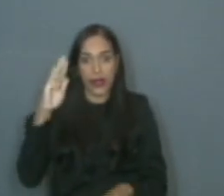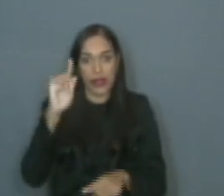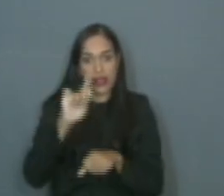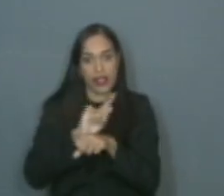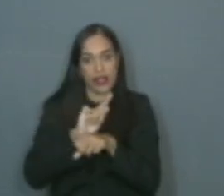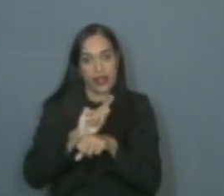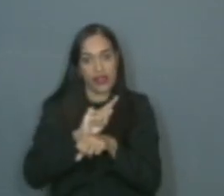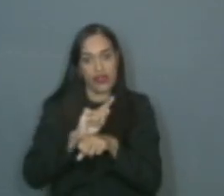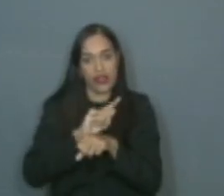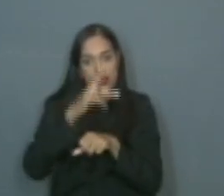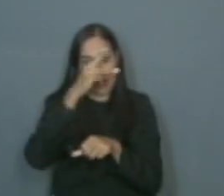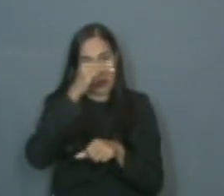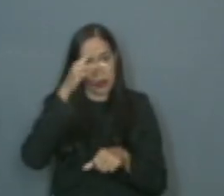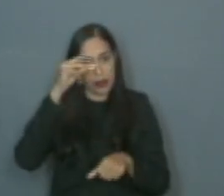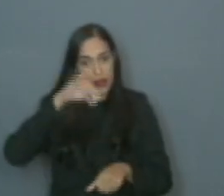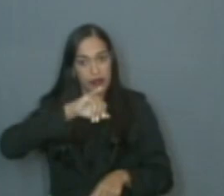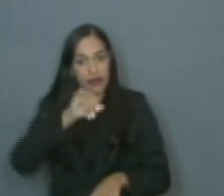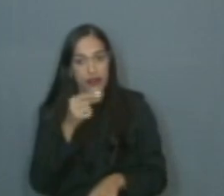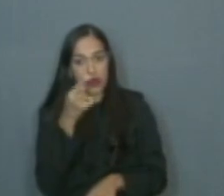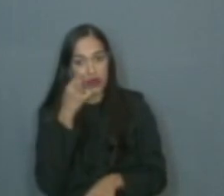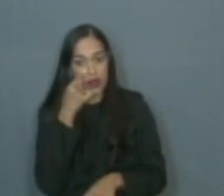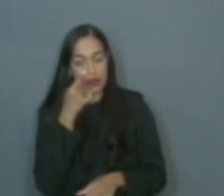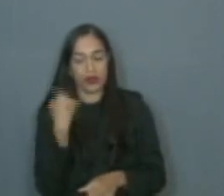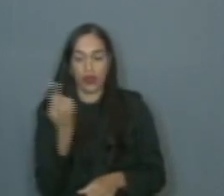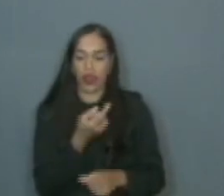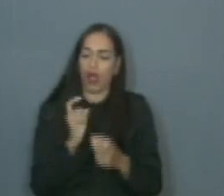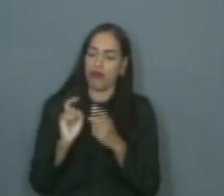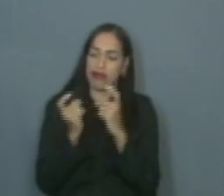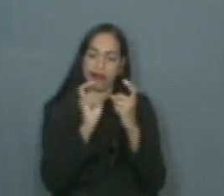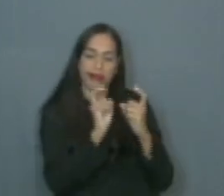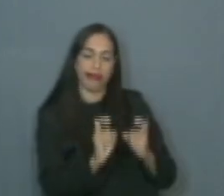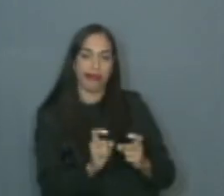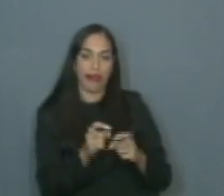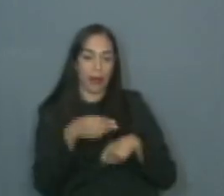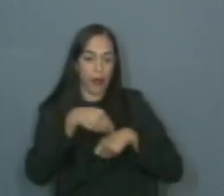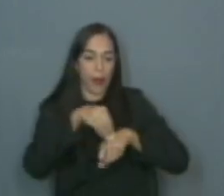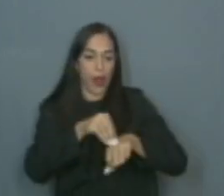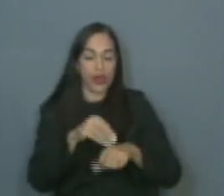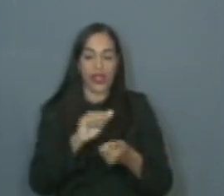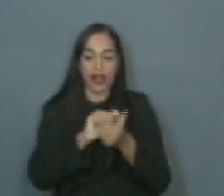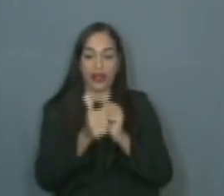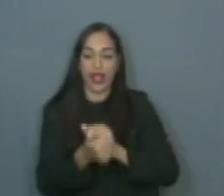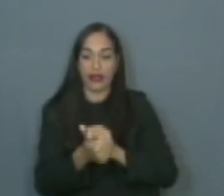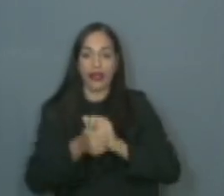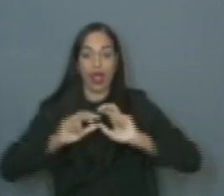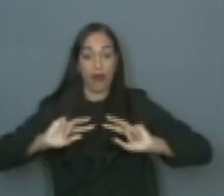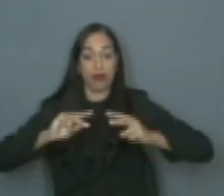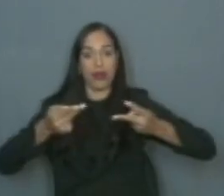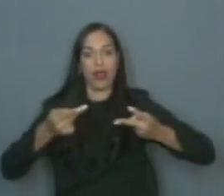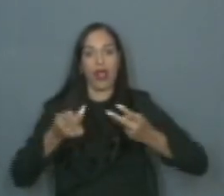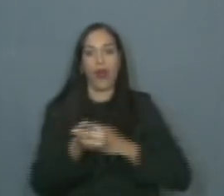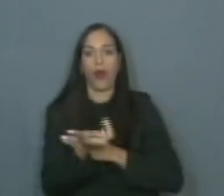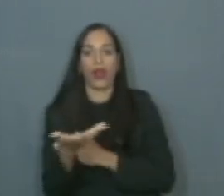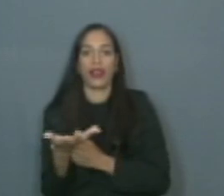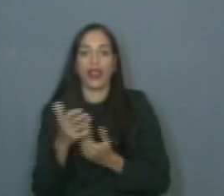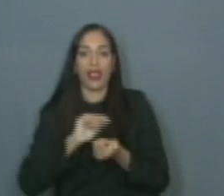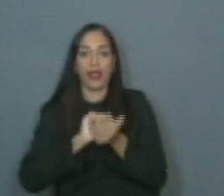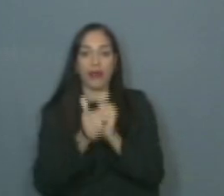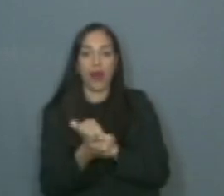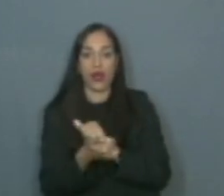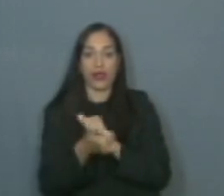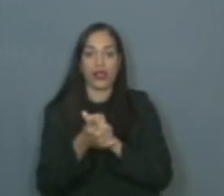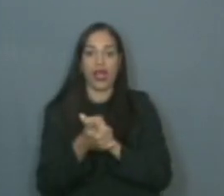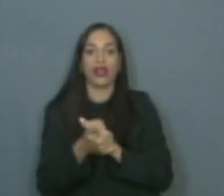Campos e que nós, nesta casa, podemos debater. Emenda também para o Bolsa Atleta, onde conseguimos dobrar o número de Bolsa Atletas da